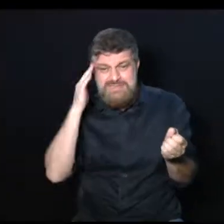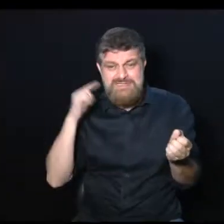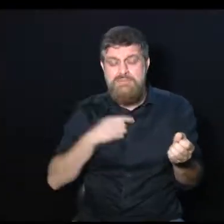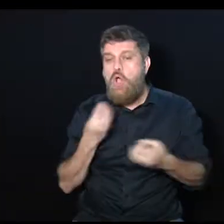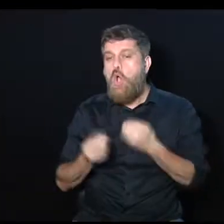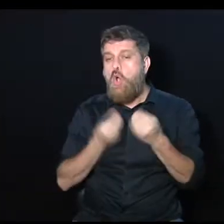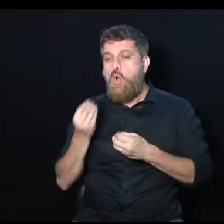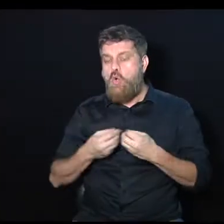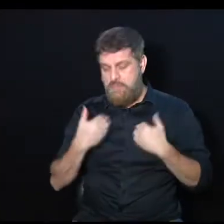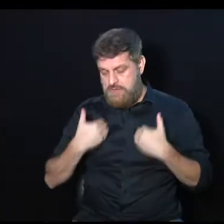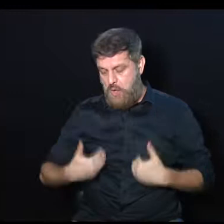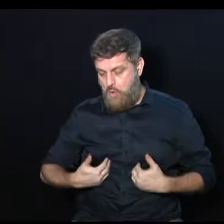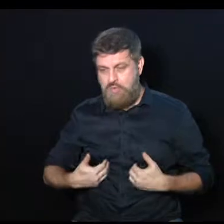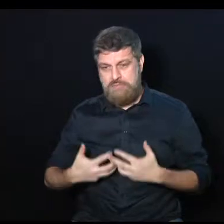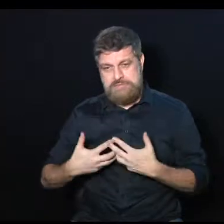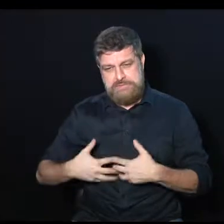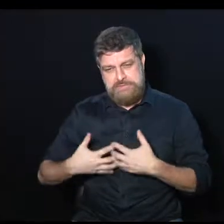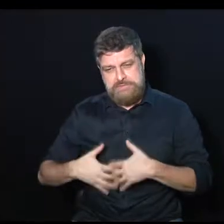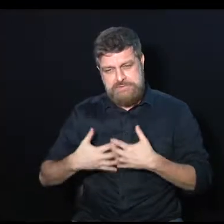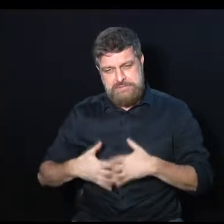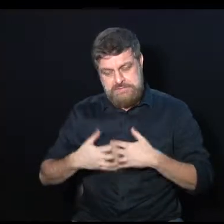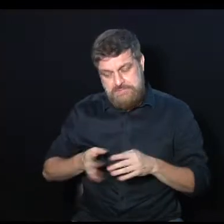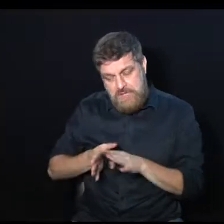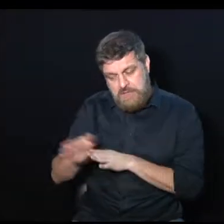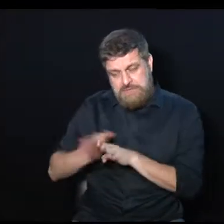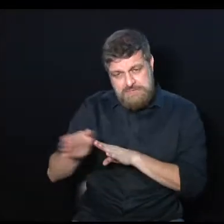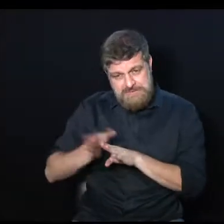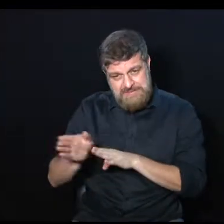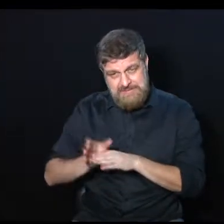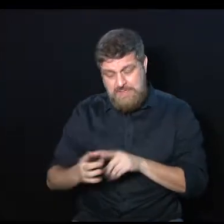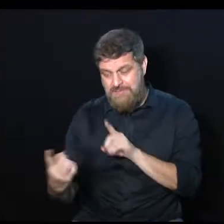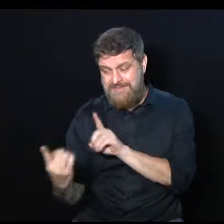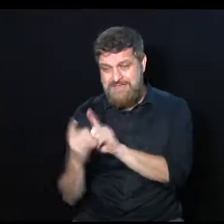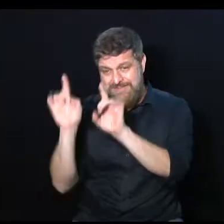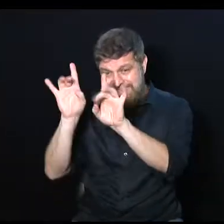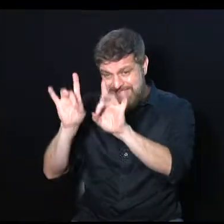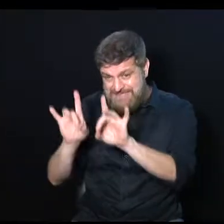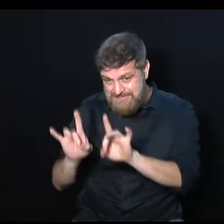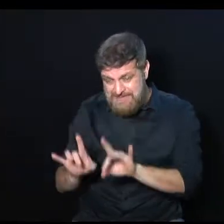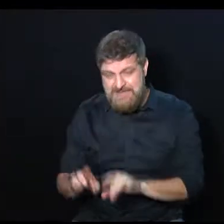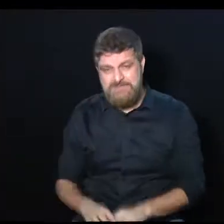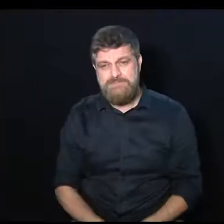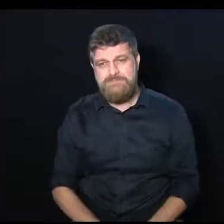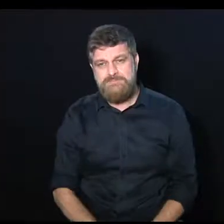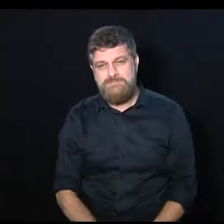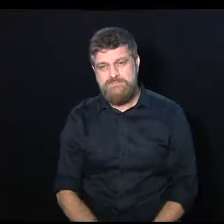para orientar a conduta dele. Então, isso é um atendimento especializado que você orienta como você deve proceder.